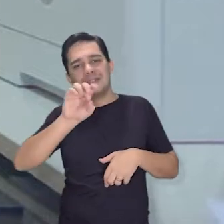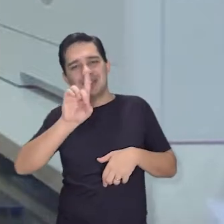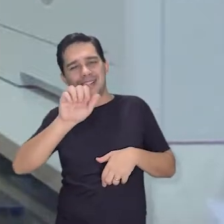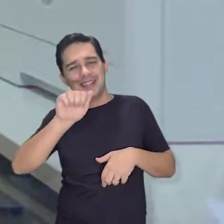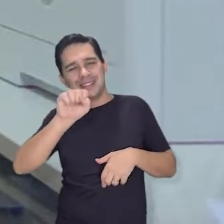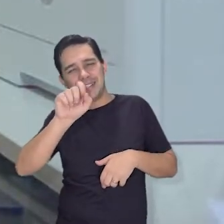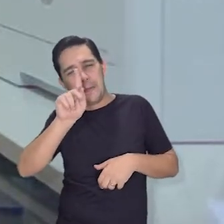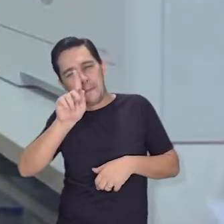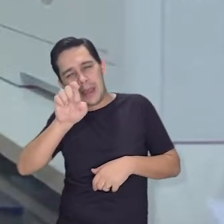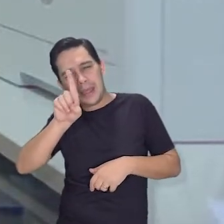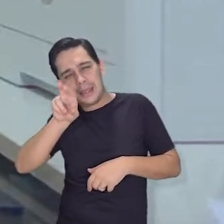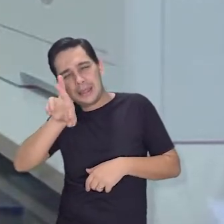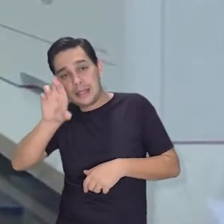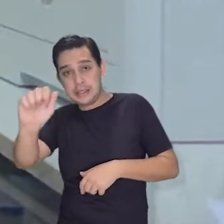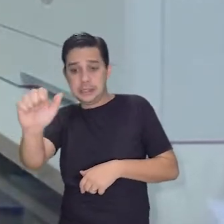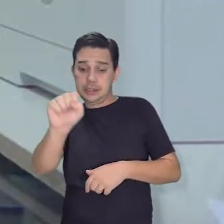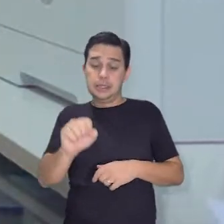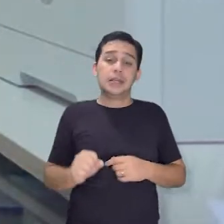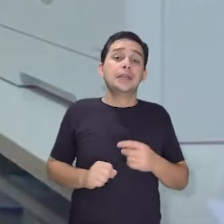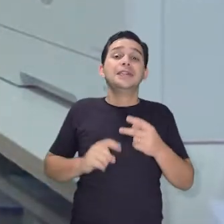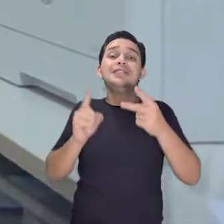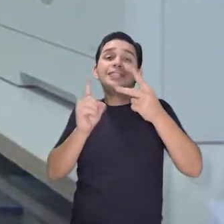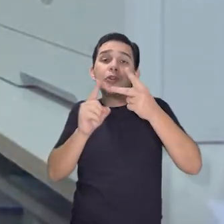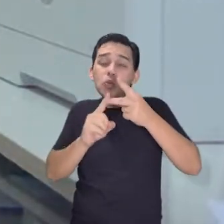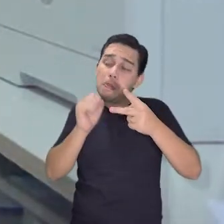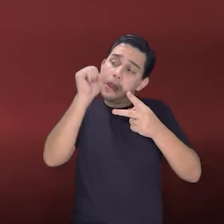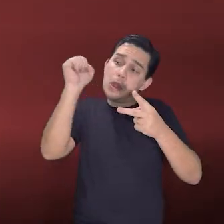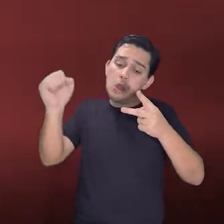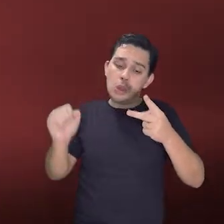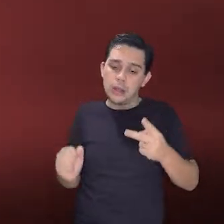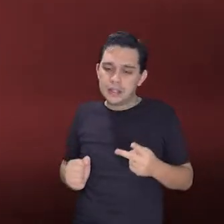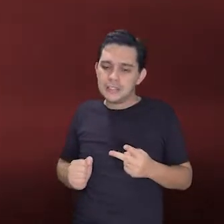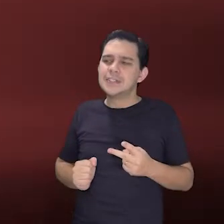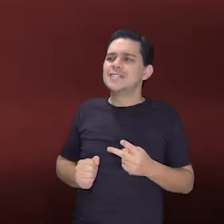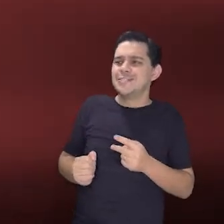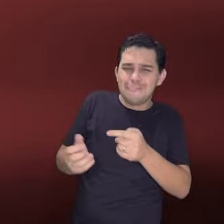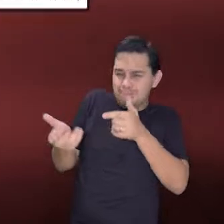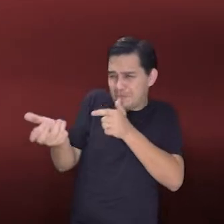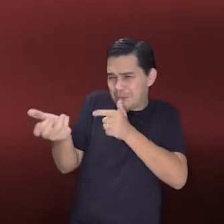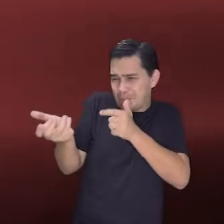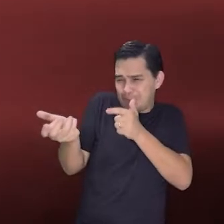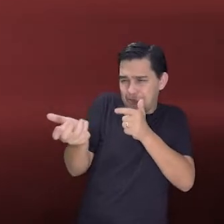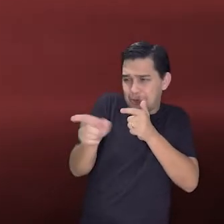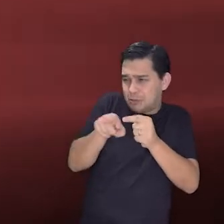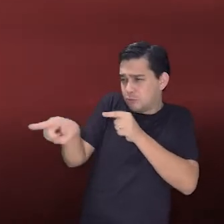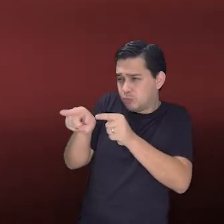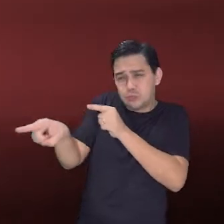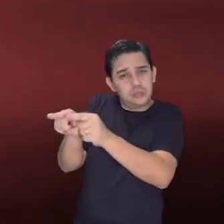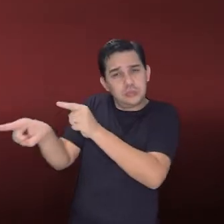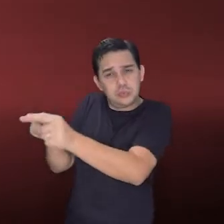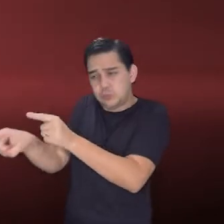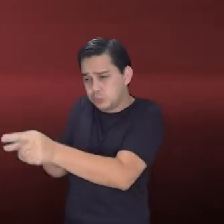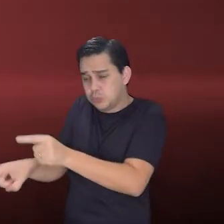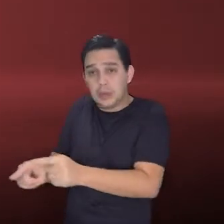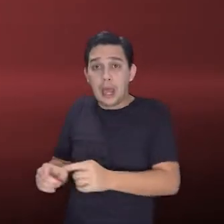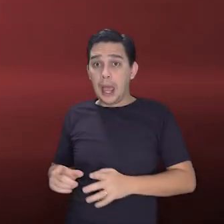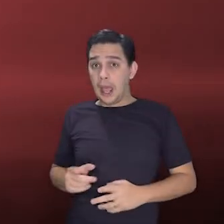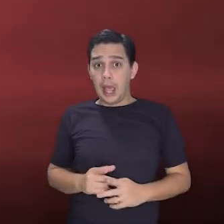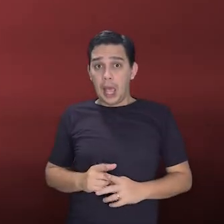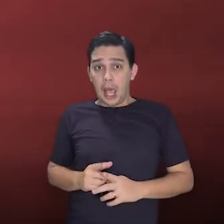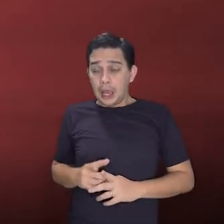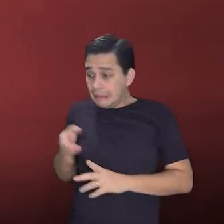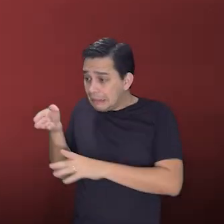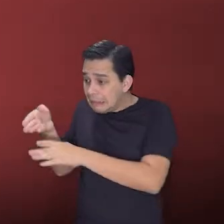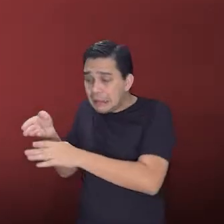e o reconhecimento da segunda qualificadora, que foi mediante recurso que dificultou a defesa da vítima, uma vez que Félix